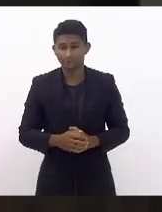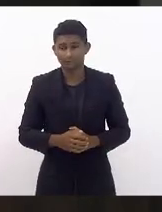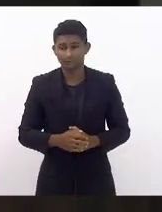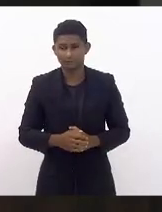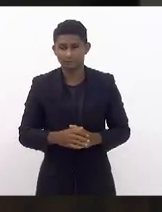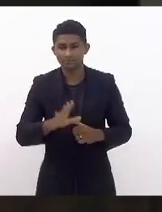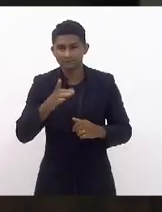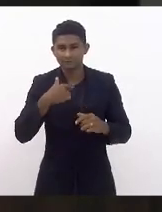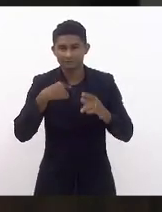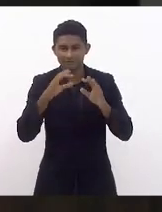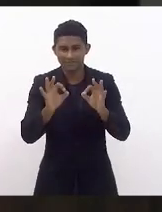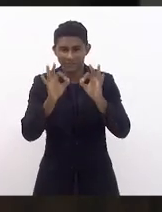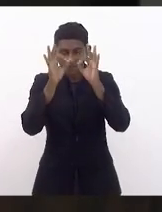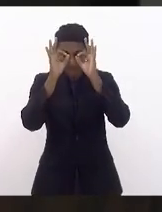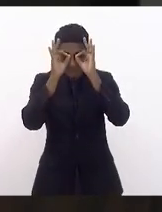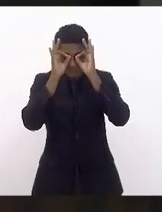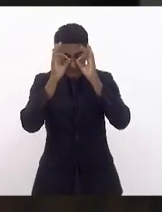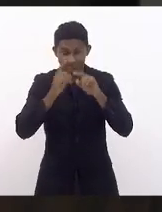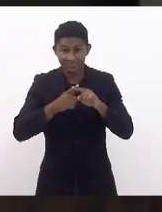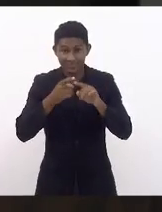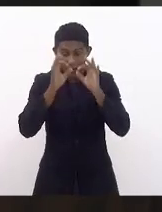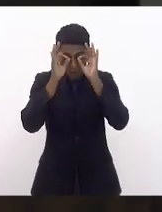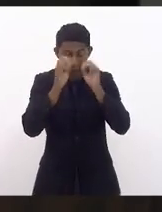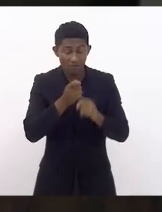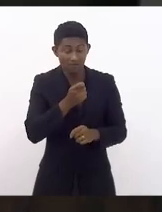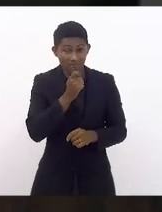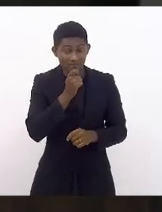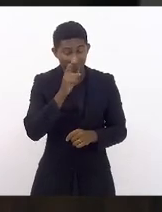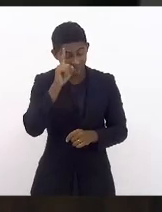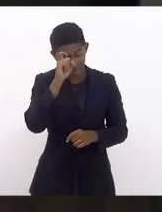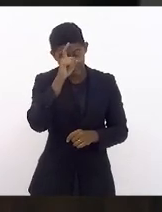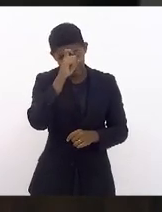deixa eu só botar o óculos, que sem óculos eu não sou ninguém, não é, gente? Espera aí.